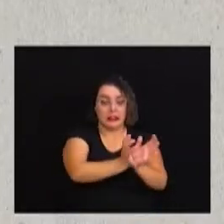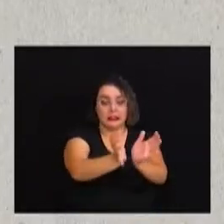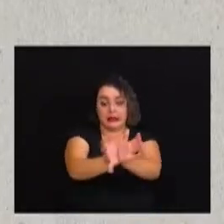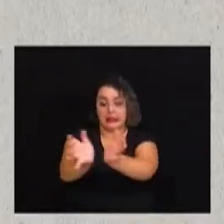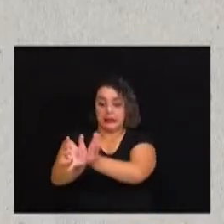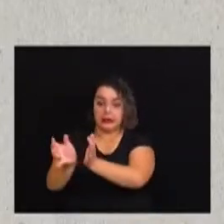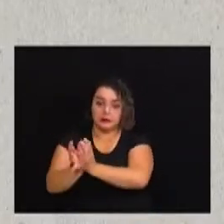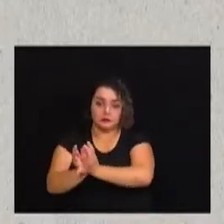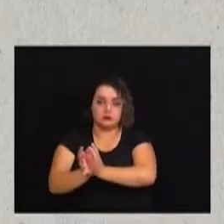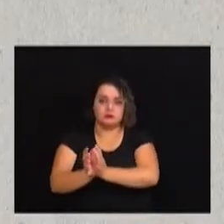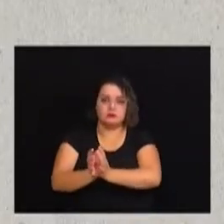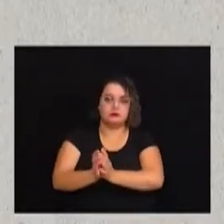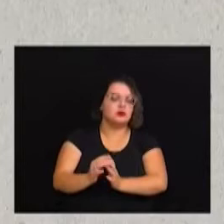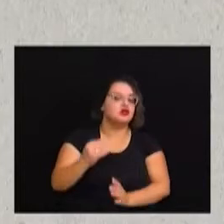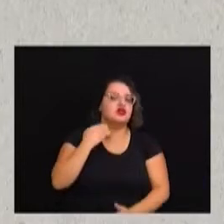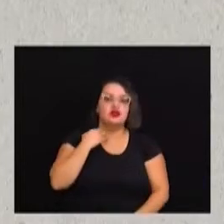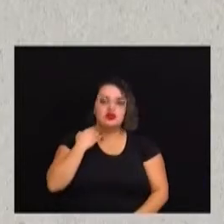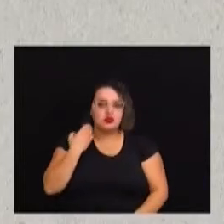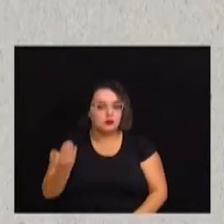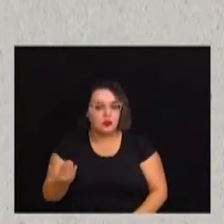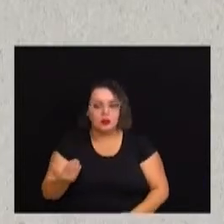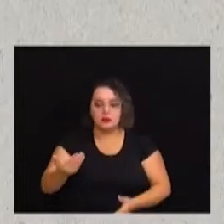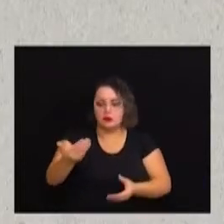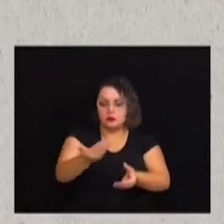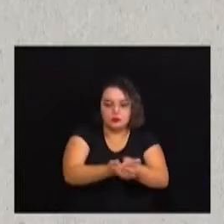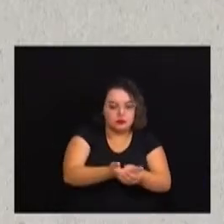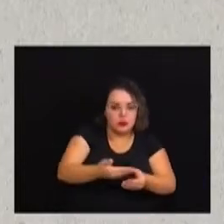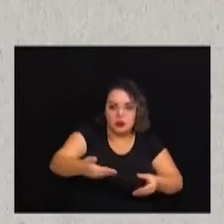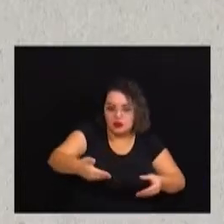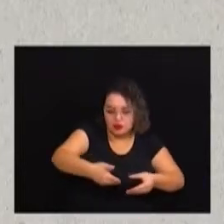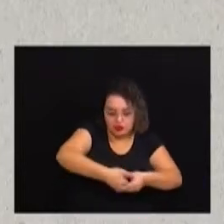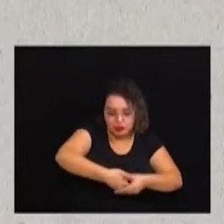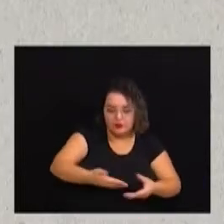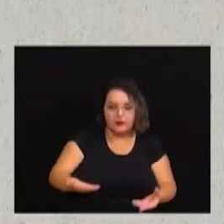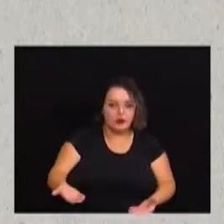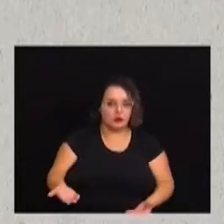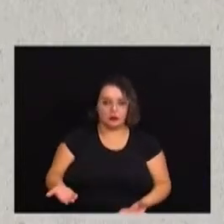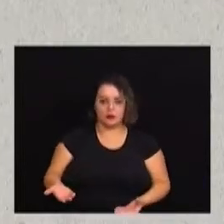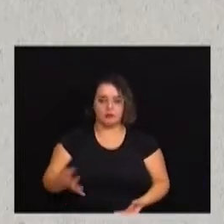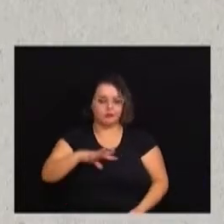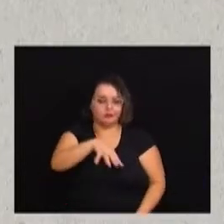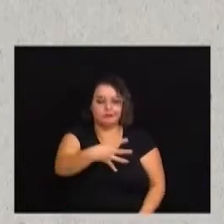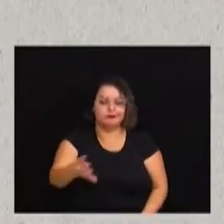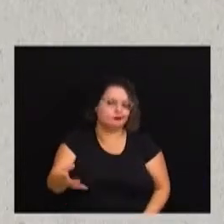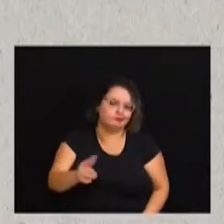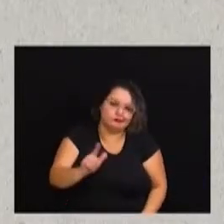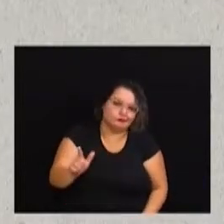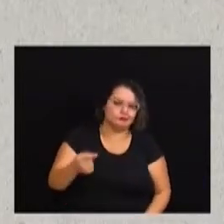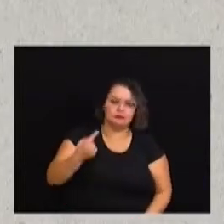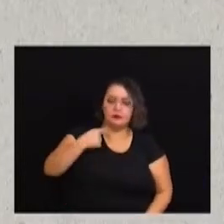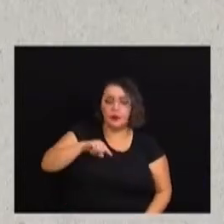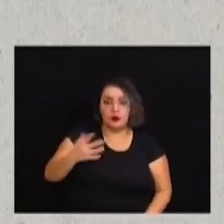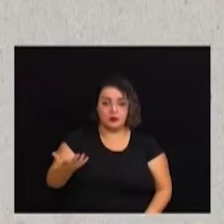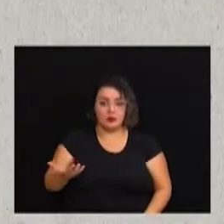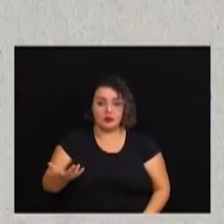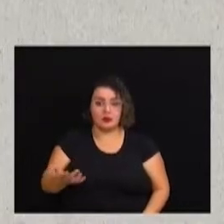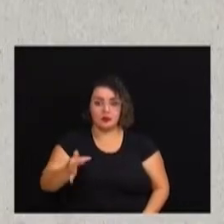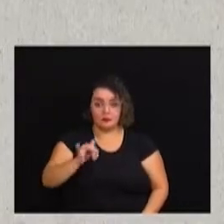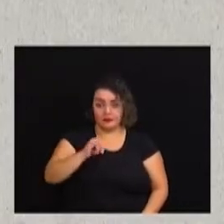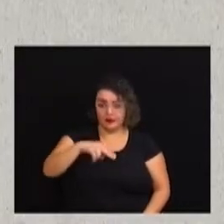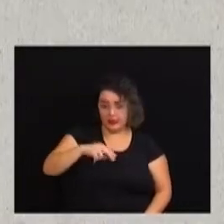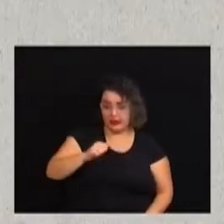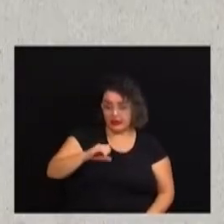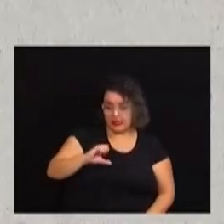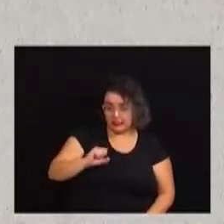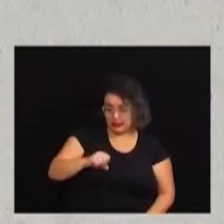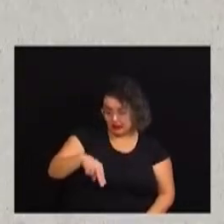dentro de contas digitais ou dentro de envelopes, porque não adianta passar planilha para esse tipo de perfil. Já para um financista, ok,